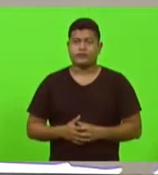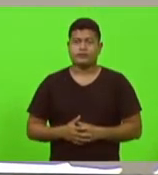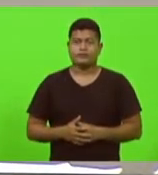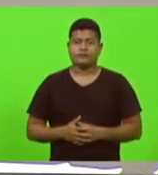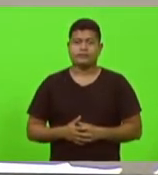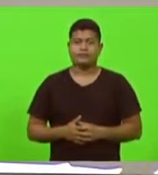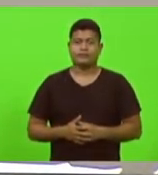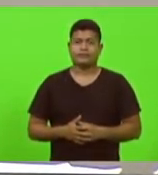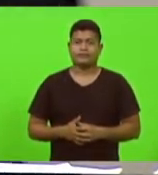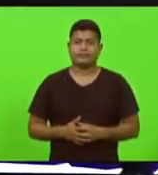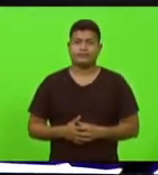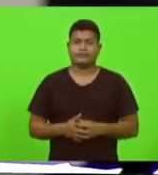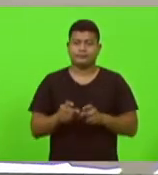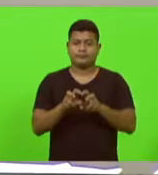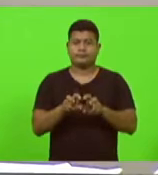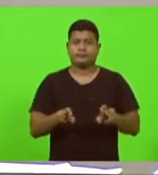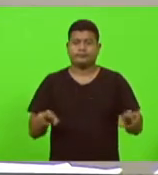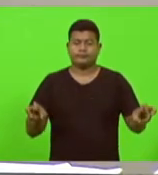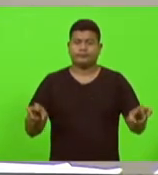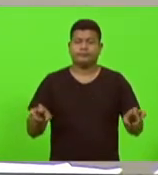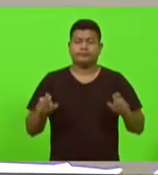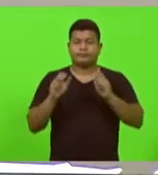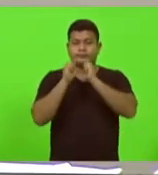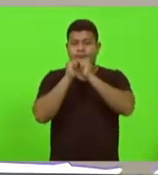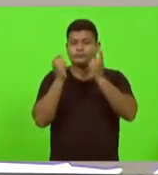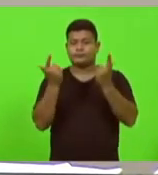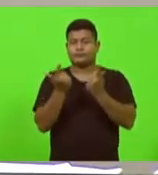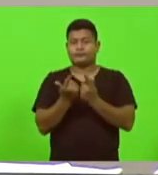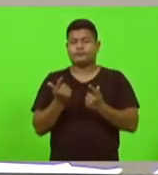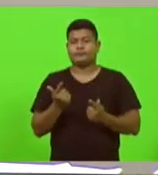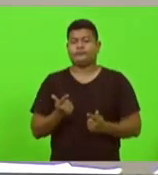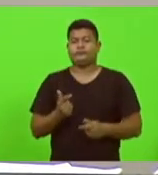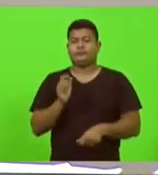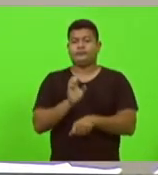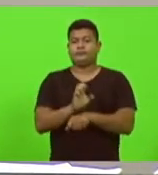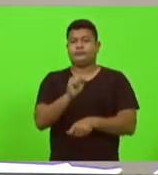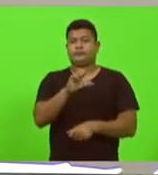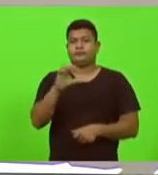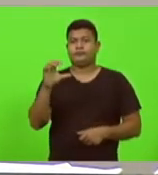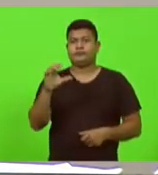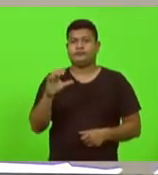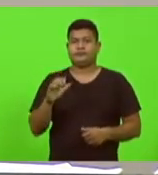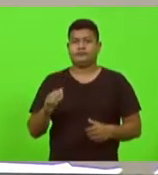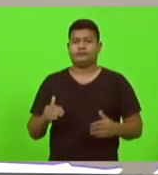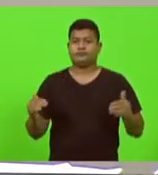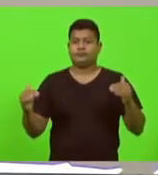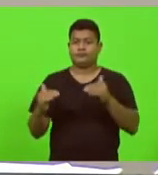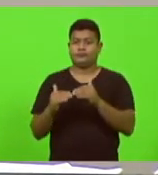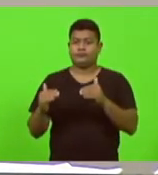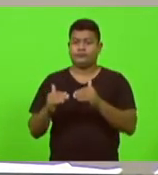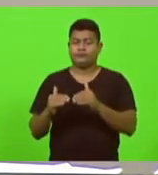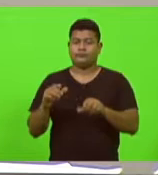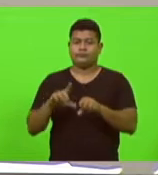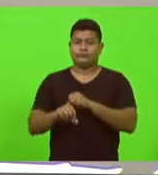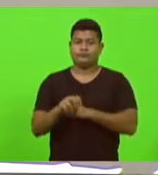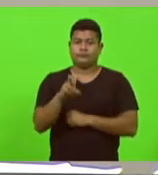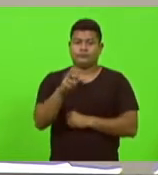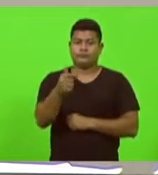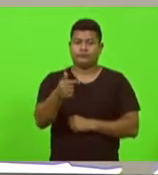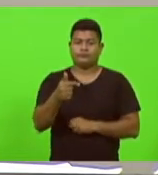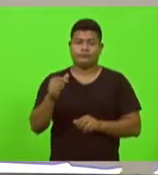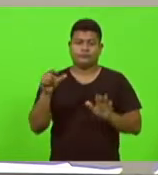A mesa da Assembleia Legislativa do Estado de Santa Catarina, em conformidade com o disposto no artigo 57,